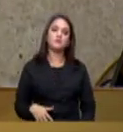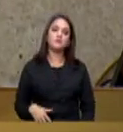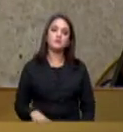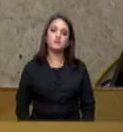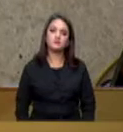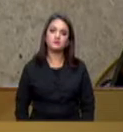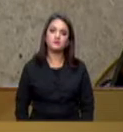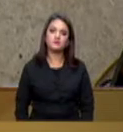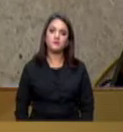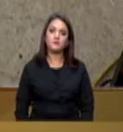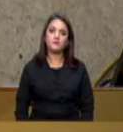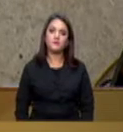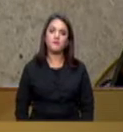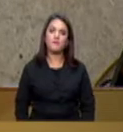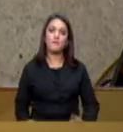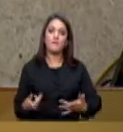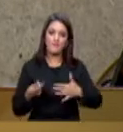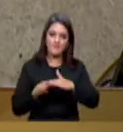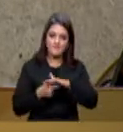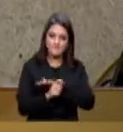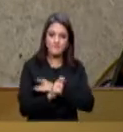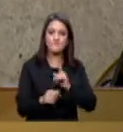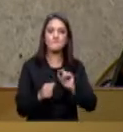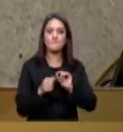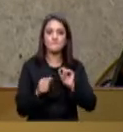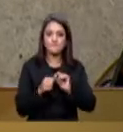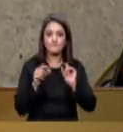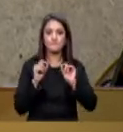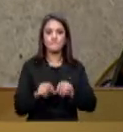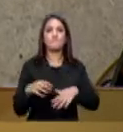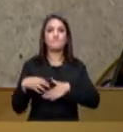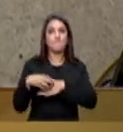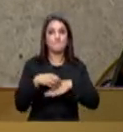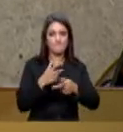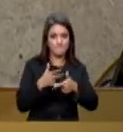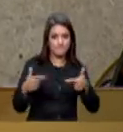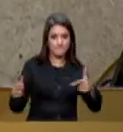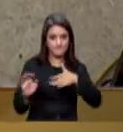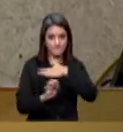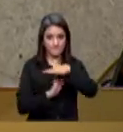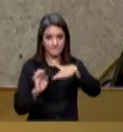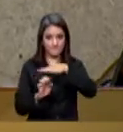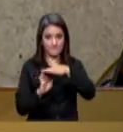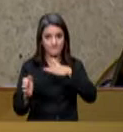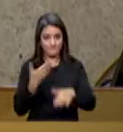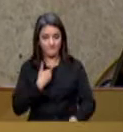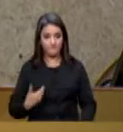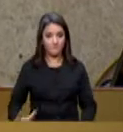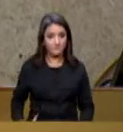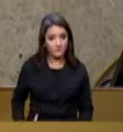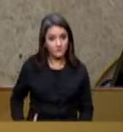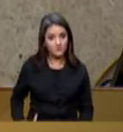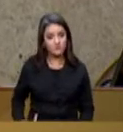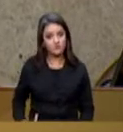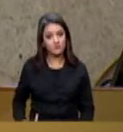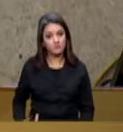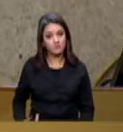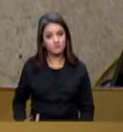disso que os investimentos foram direcionados para a infraestrutura das empresas estatais, cuja